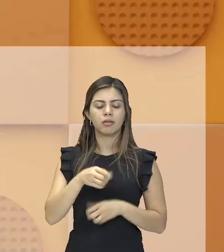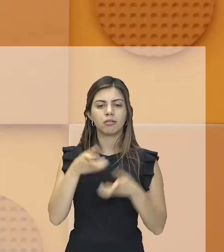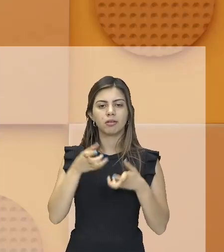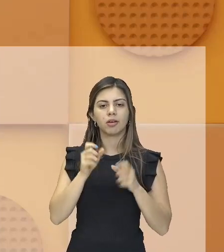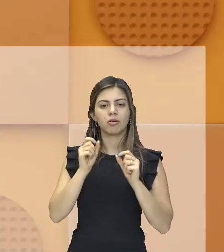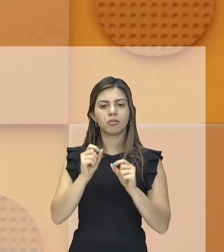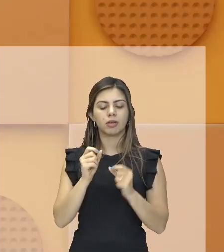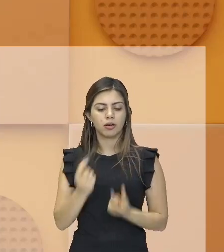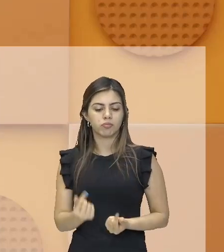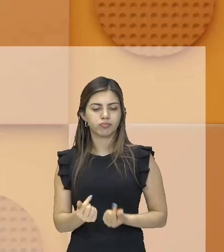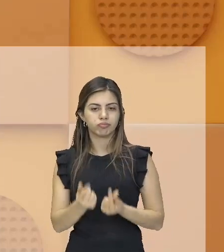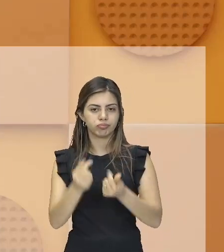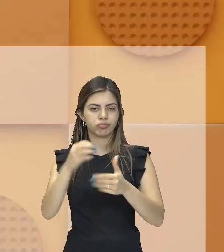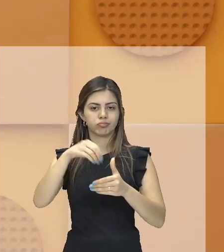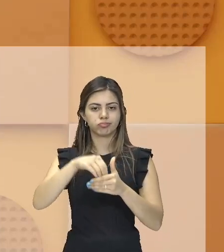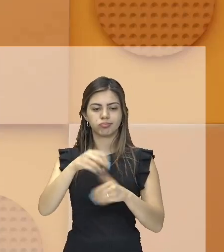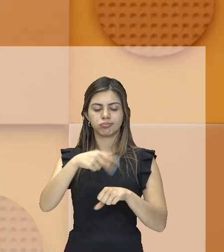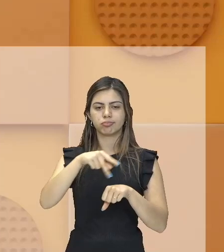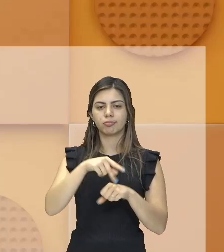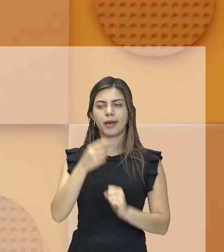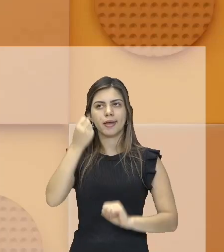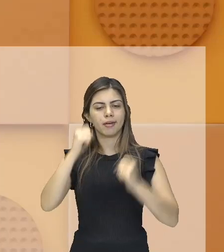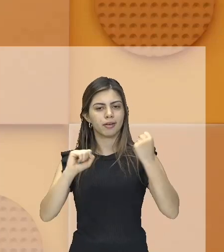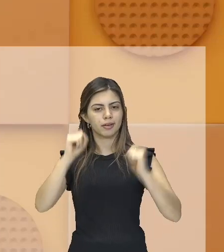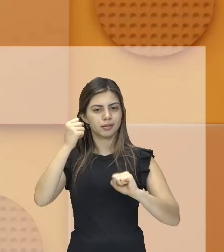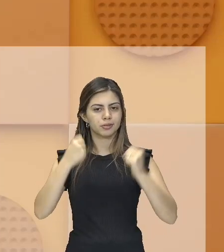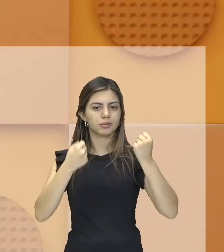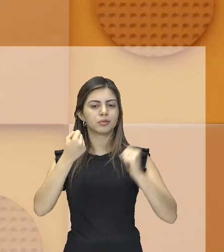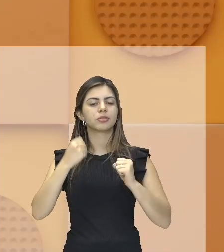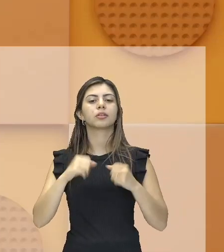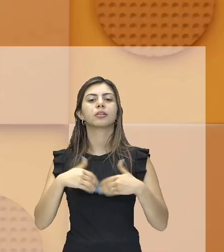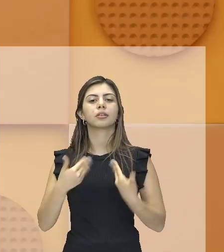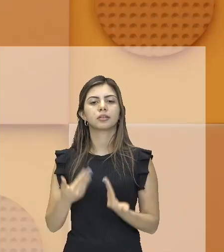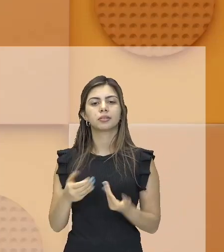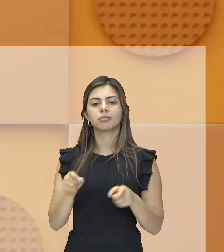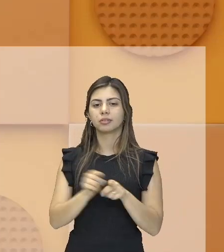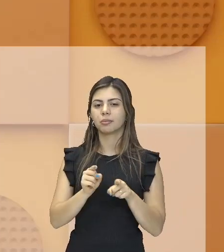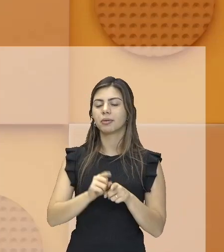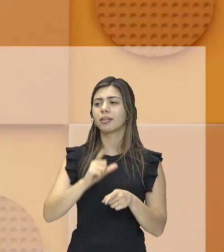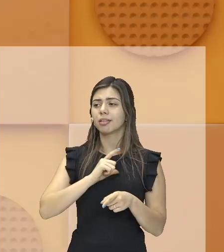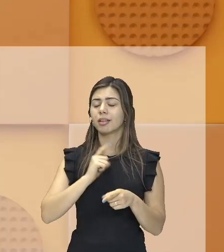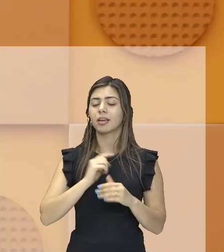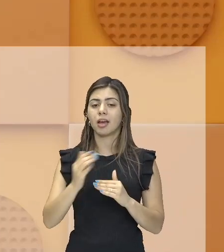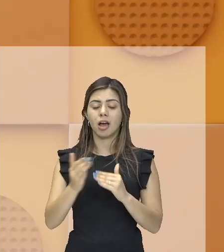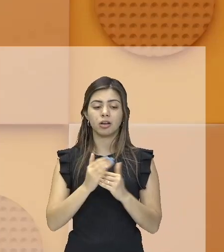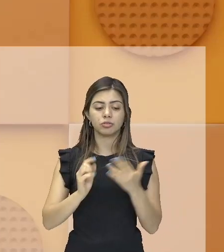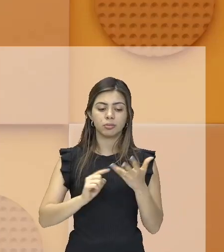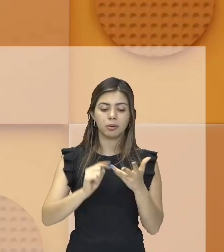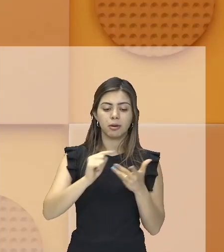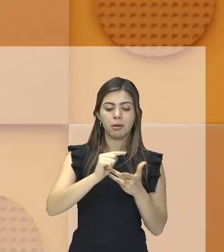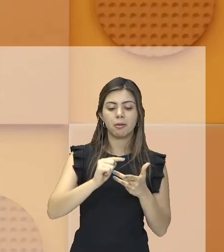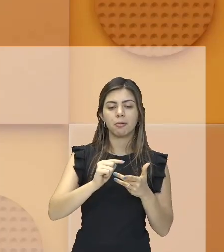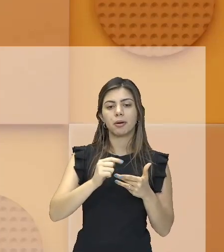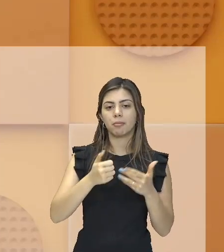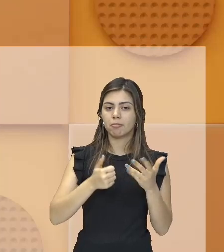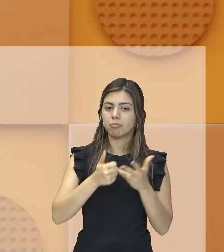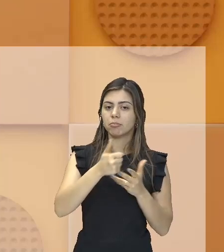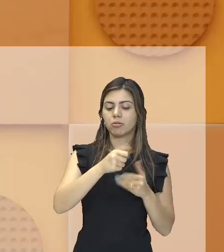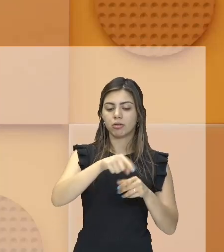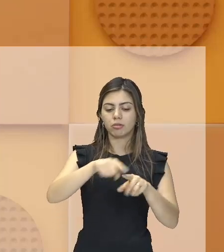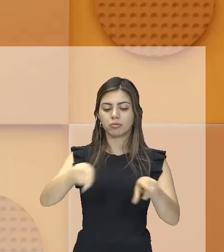as suas indústrias. E isso também vai gerar muitos benefícios para esses territórios,